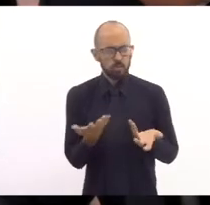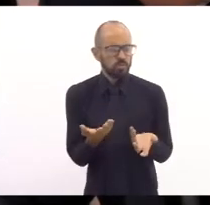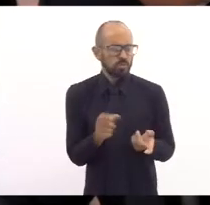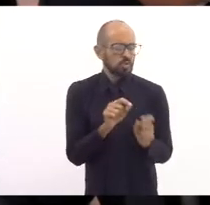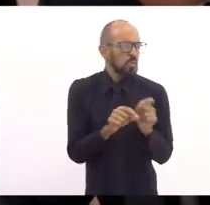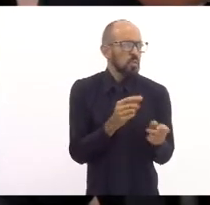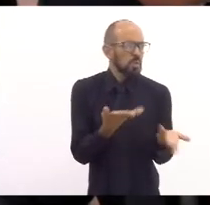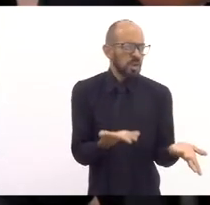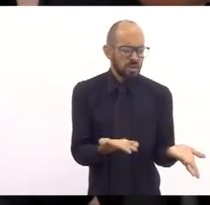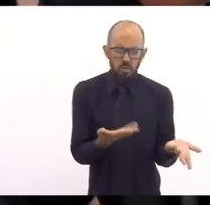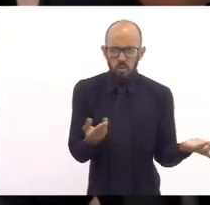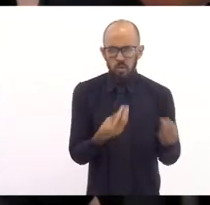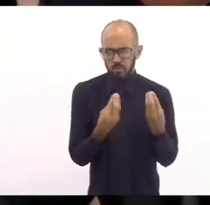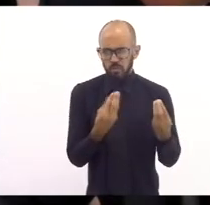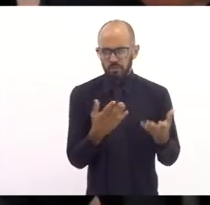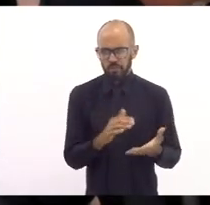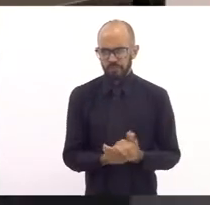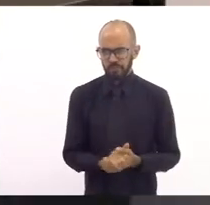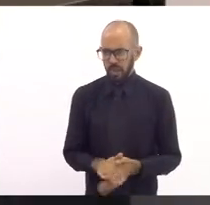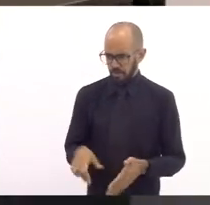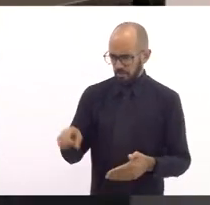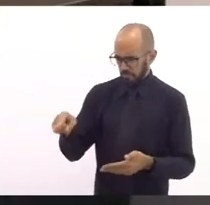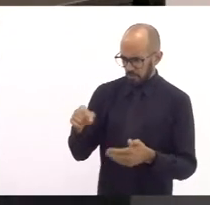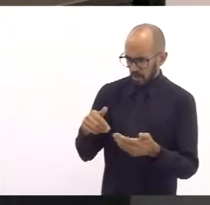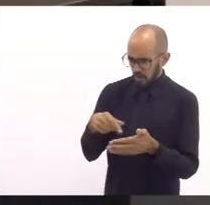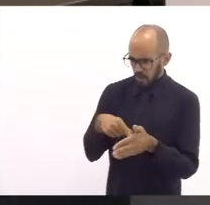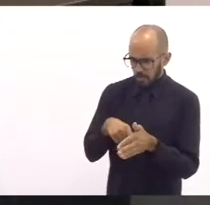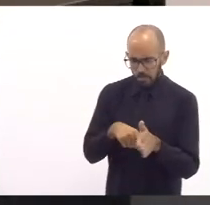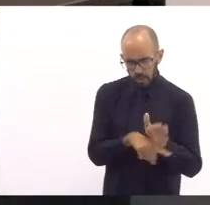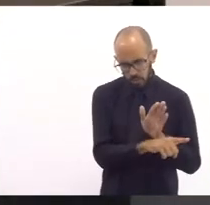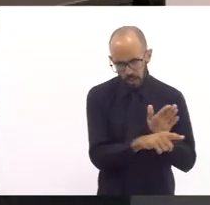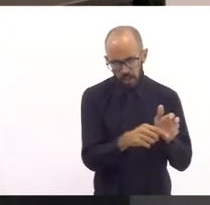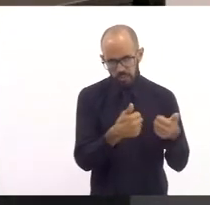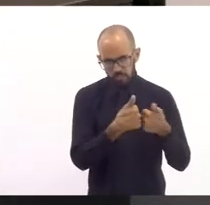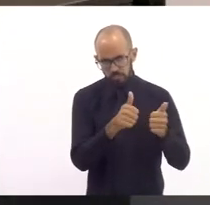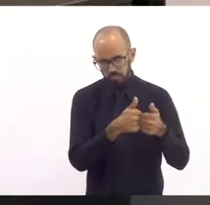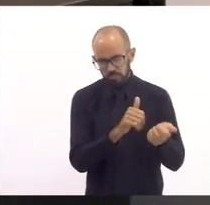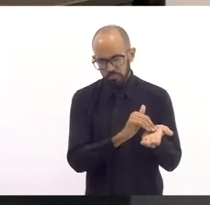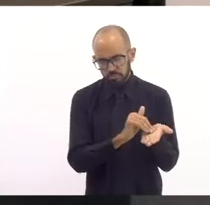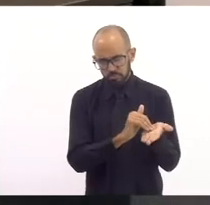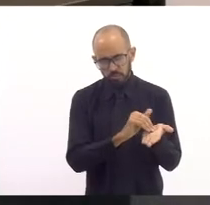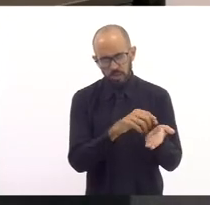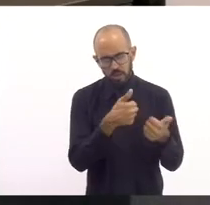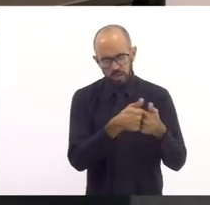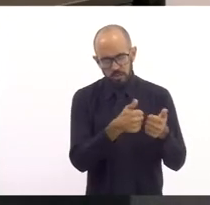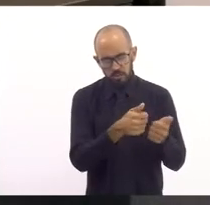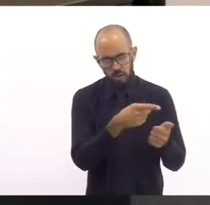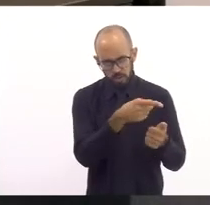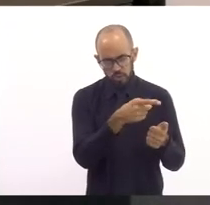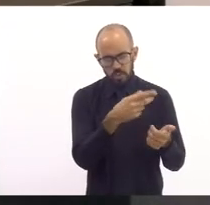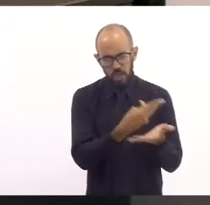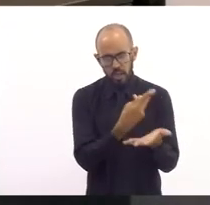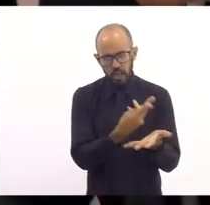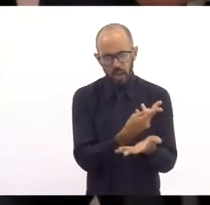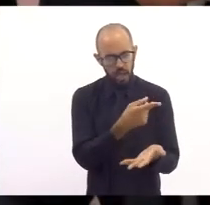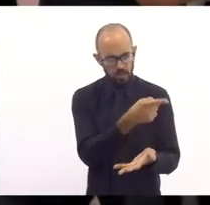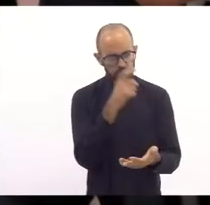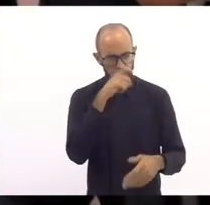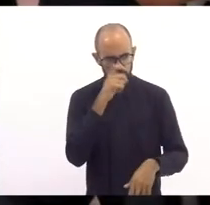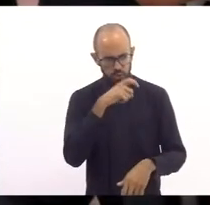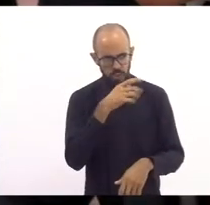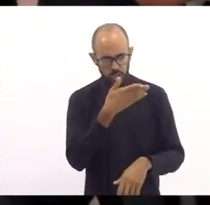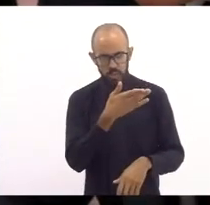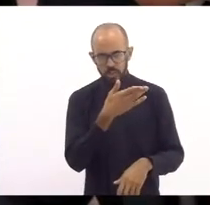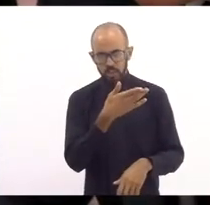quê? A CETRANS acha que o governador tem fundamento já para afirmar que a concessionária é mentirosa nesse tempo? Porque ele disse que era mentirosa. Os governadores são sólidos no sentido de que ele